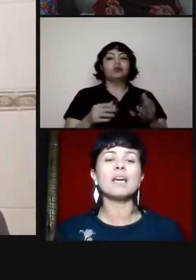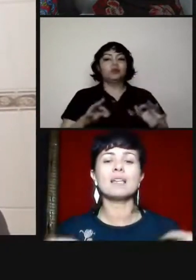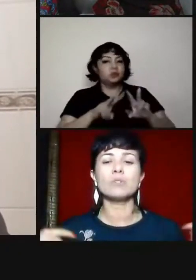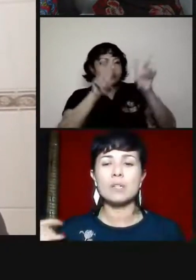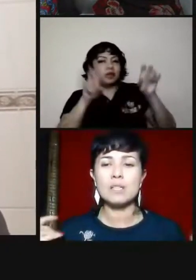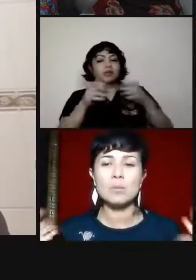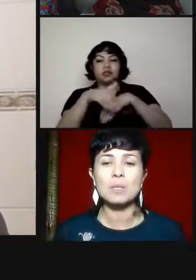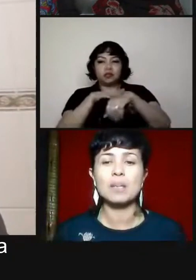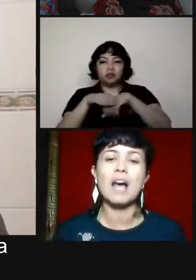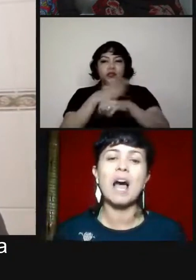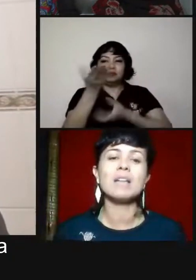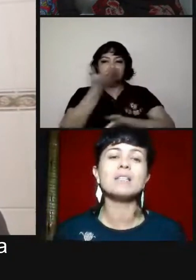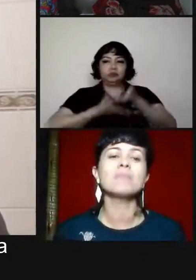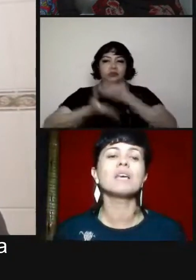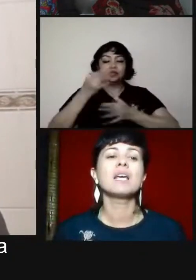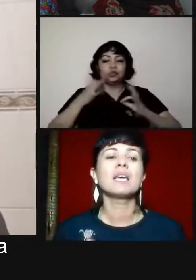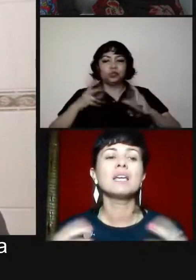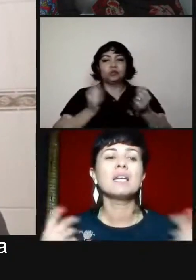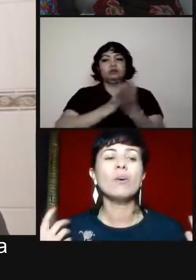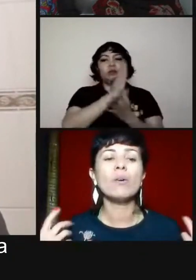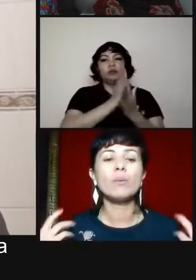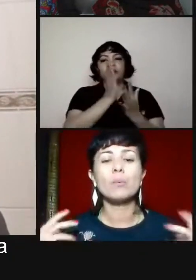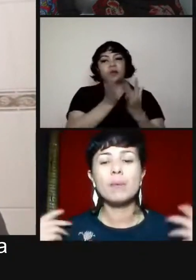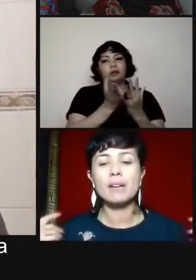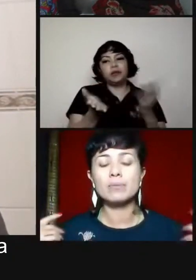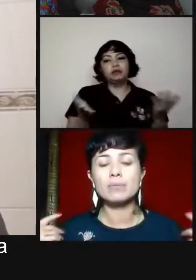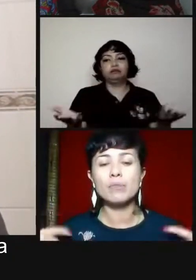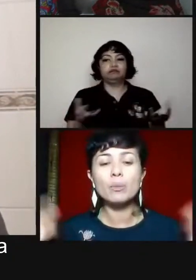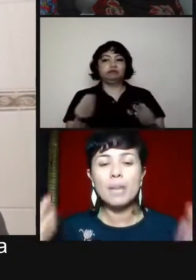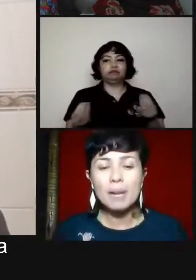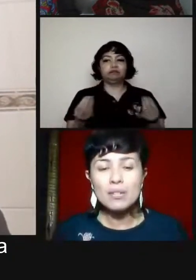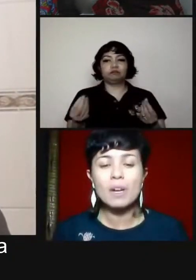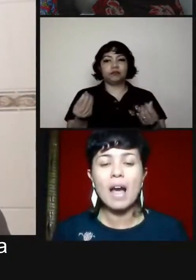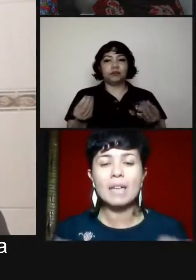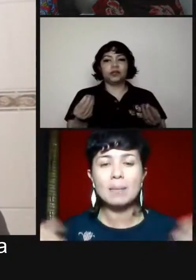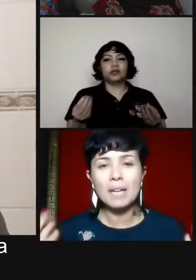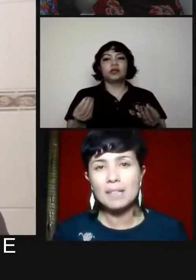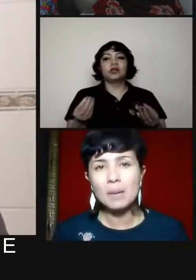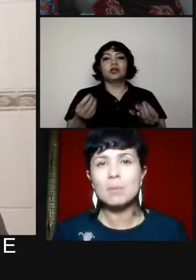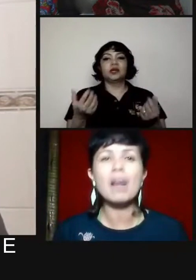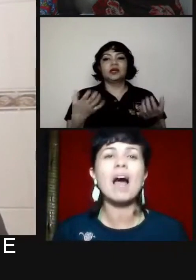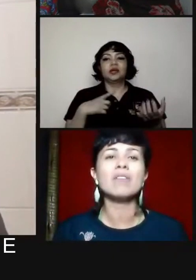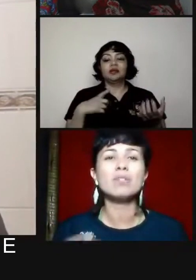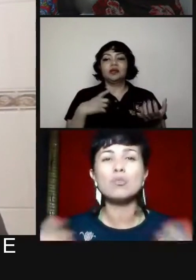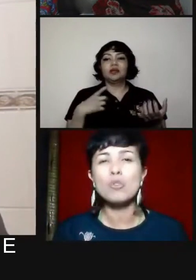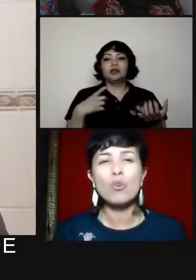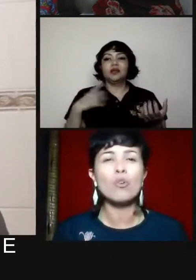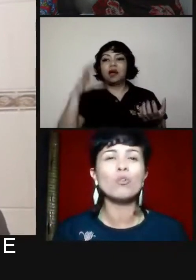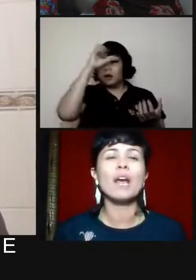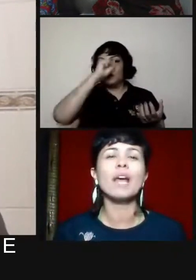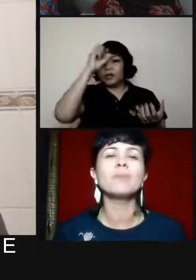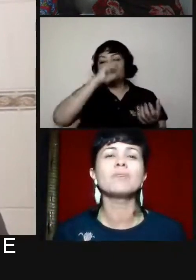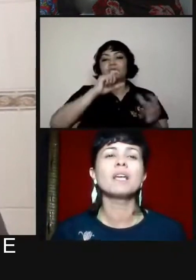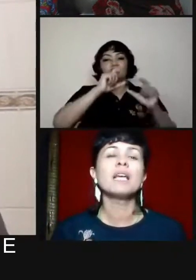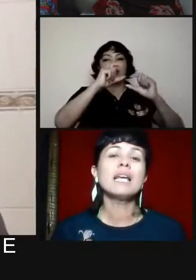conversando, né, e todas essas possibilidades, e voltar para esse olhar da brincadeira com as palavras, do